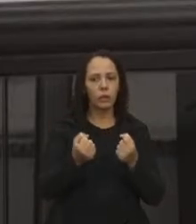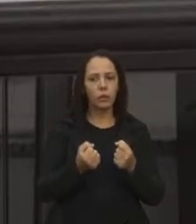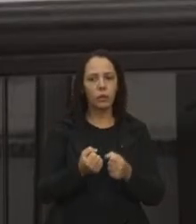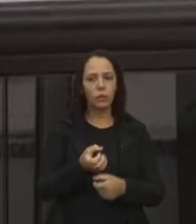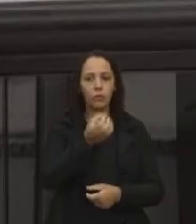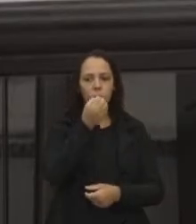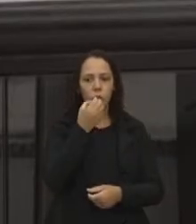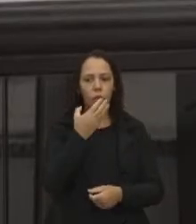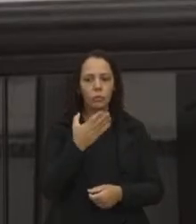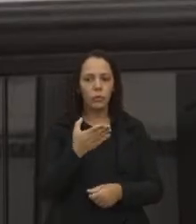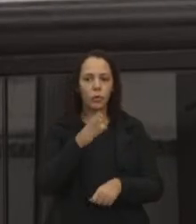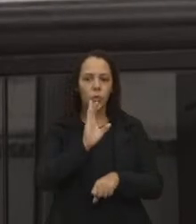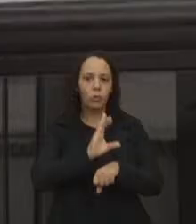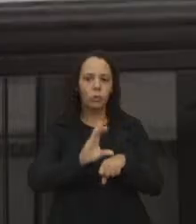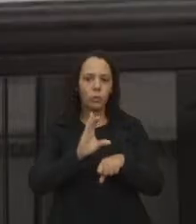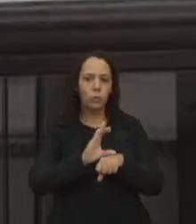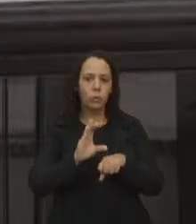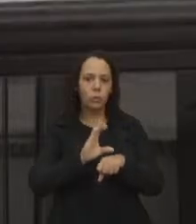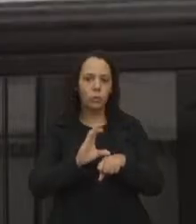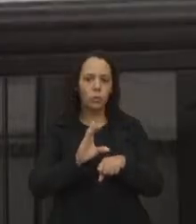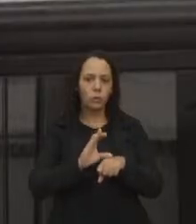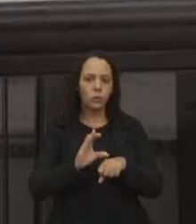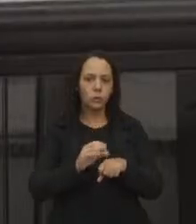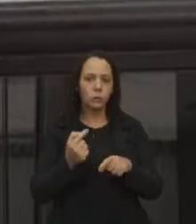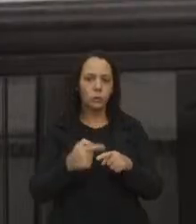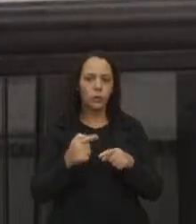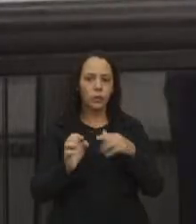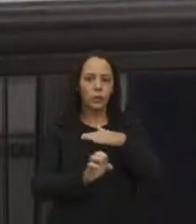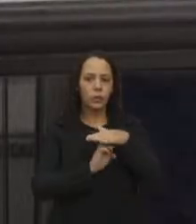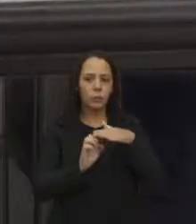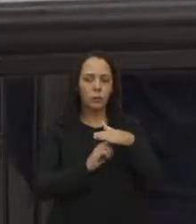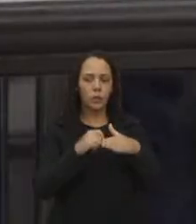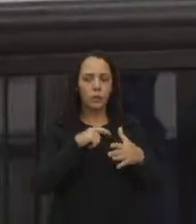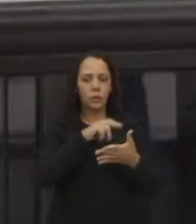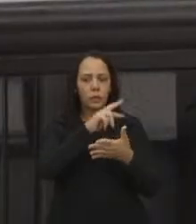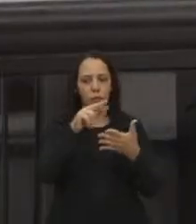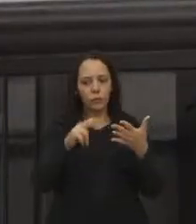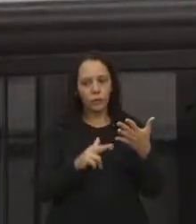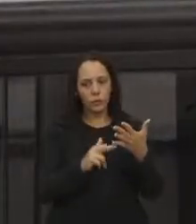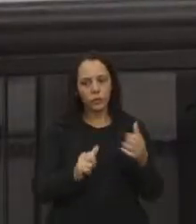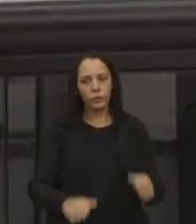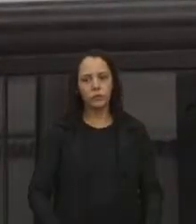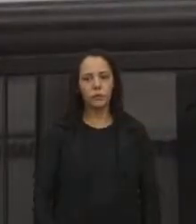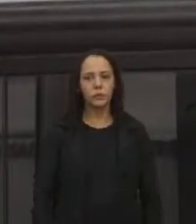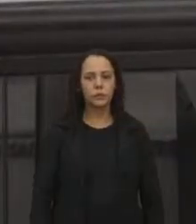ofertas bastante grandes aqui na região. Essa é a minha dúvida.